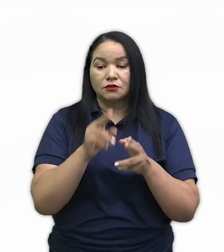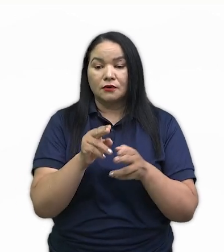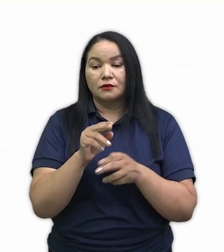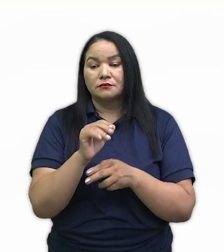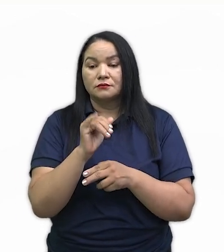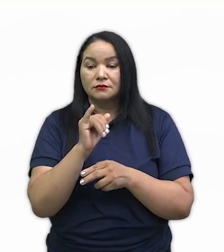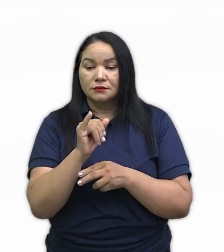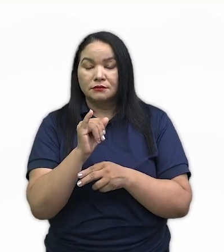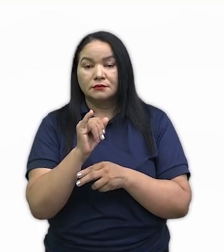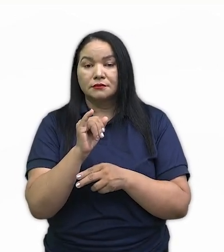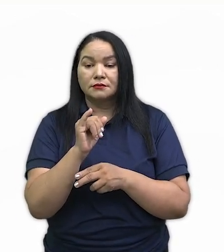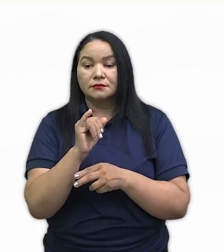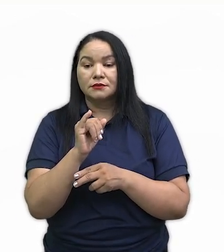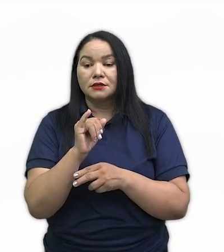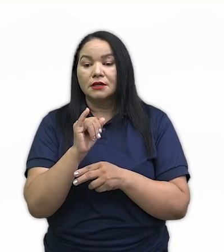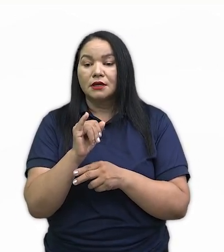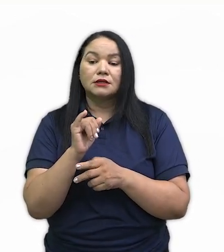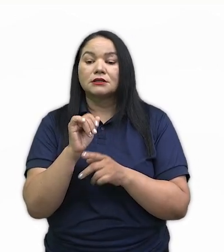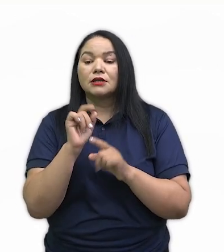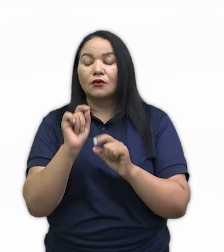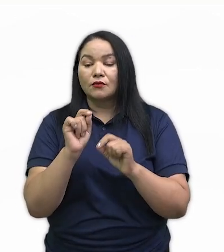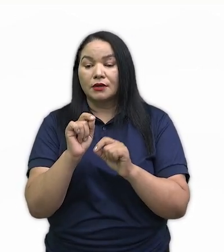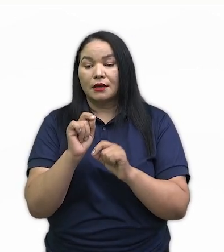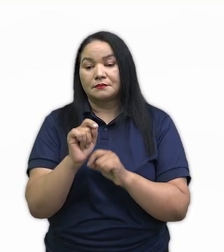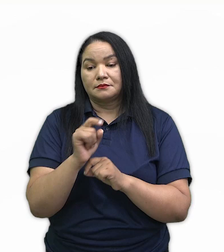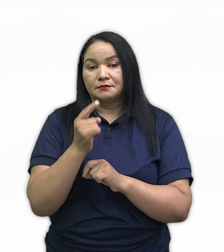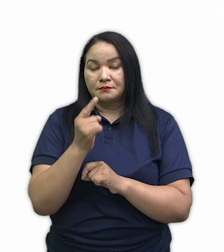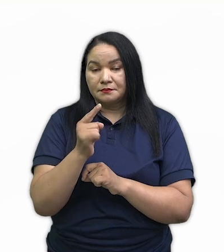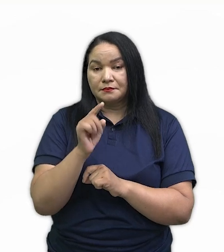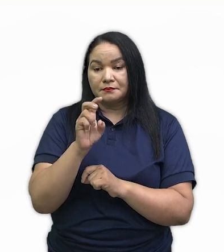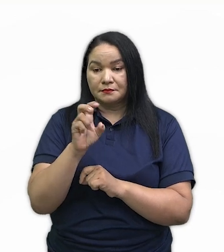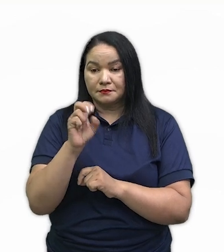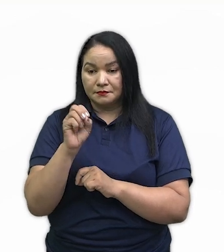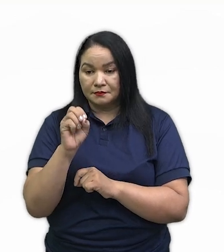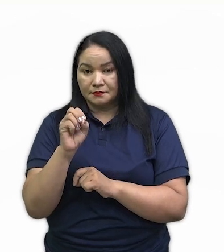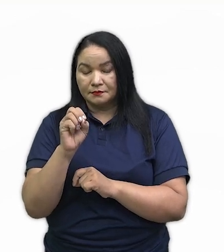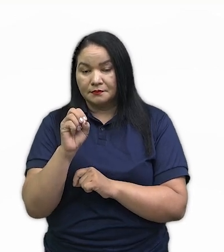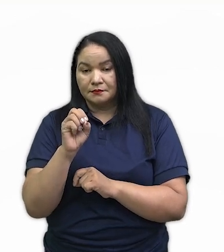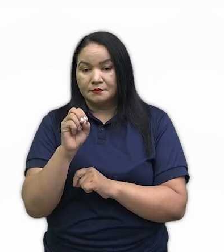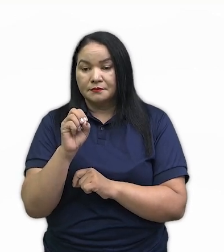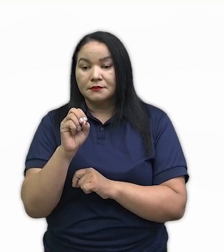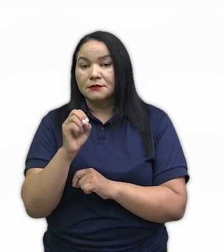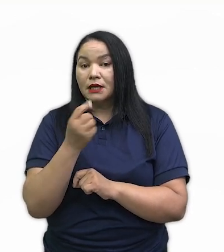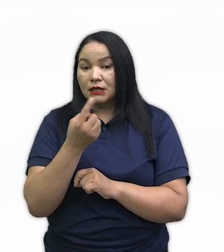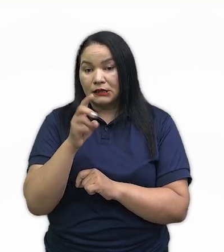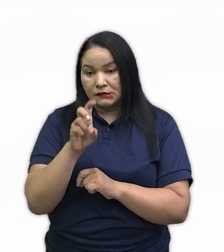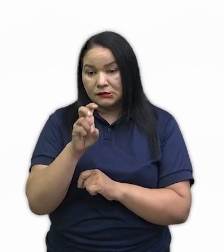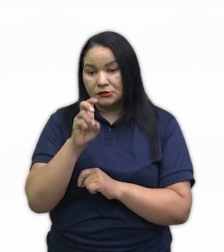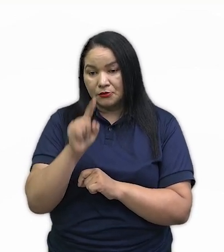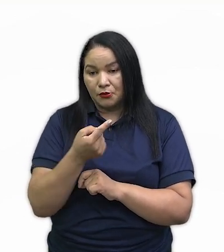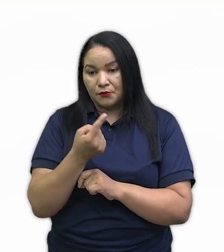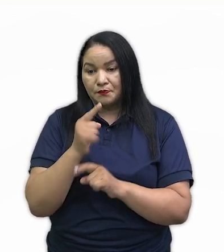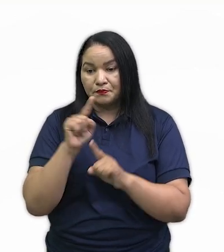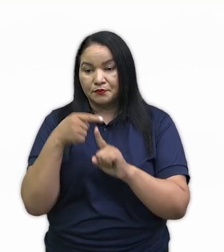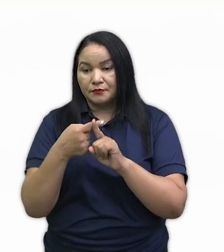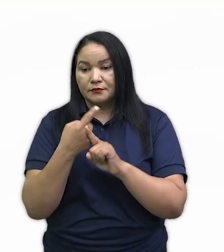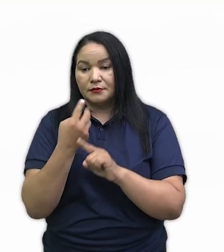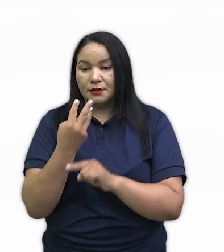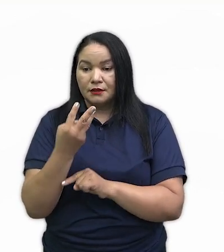inicial foi de R$15.000. Os juros desse empréstimo da Laís, ela vai receber